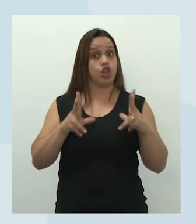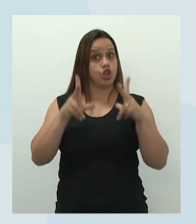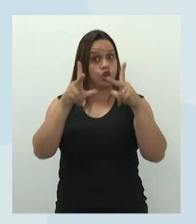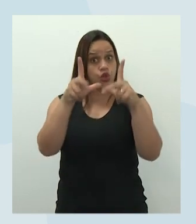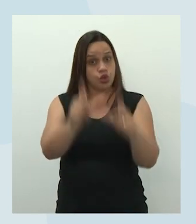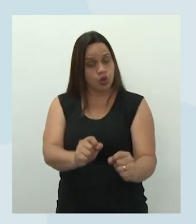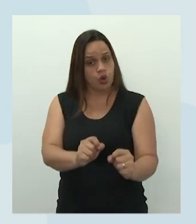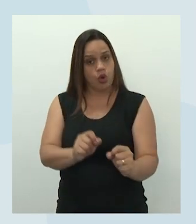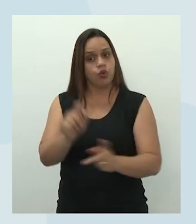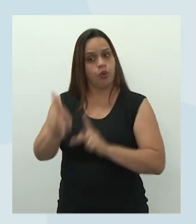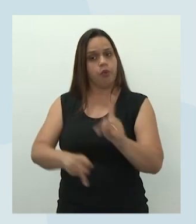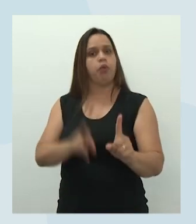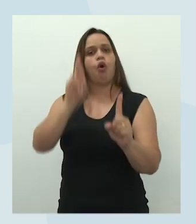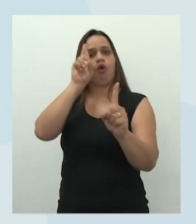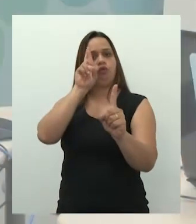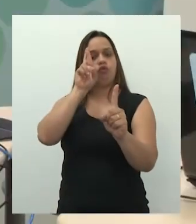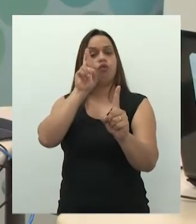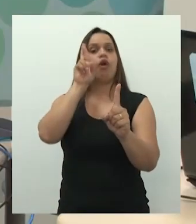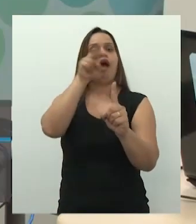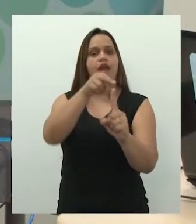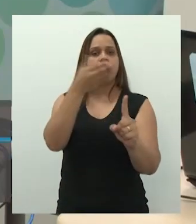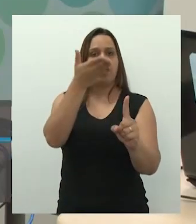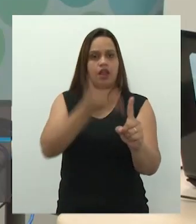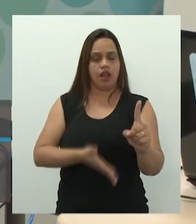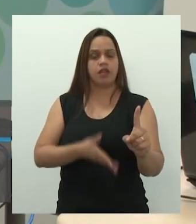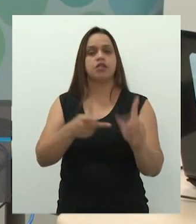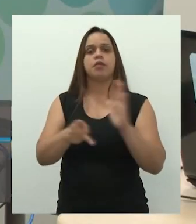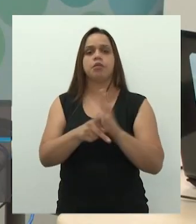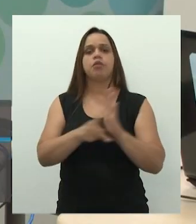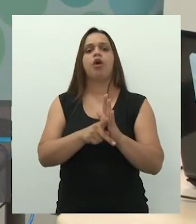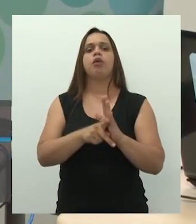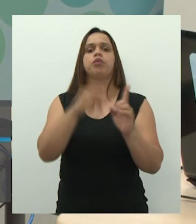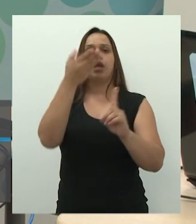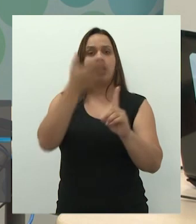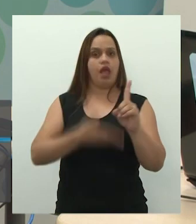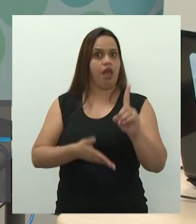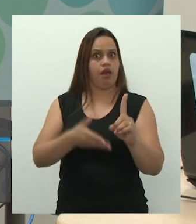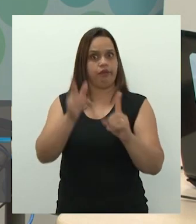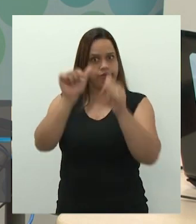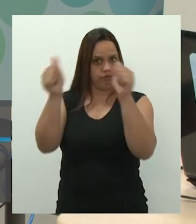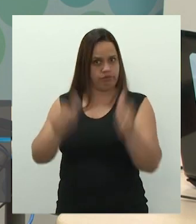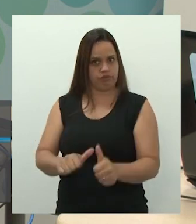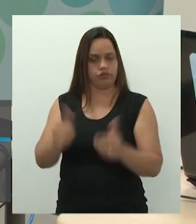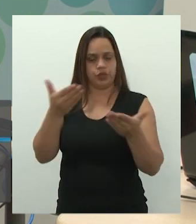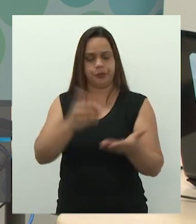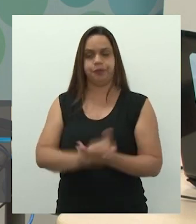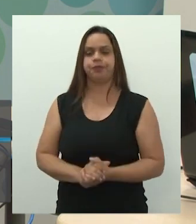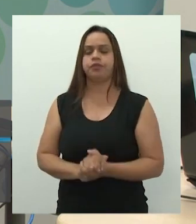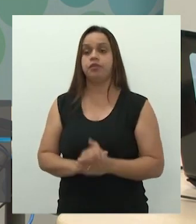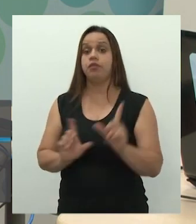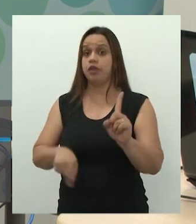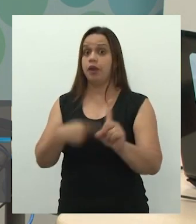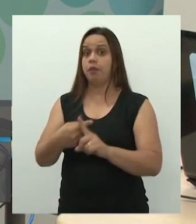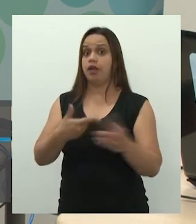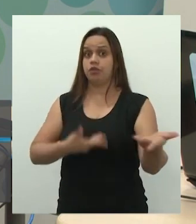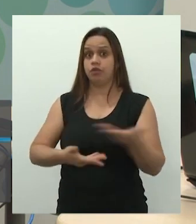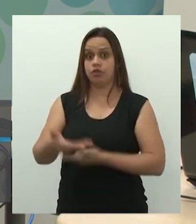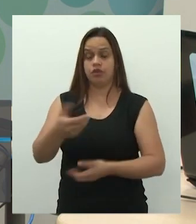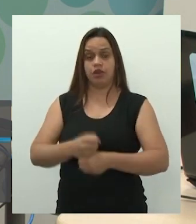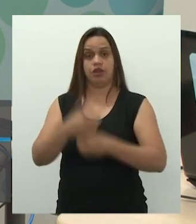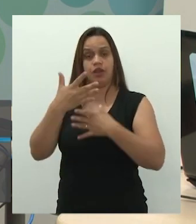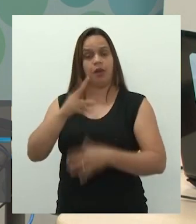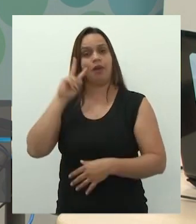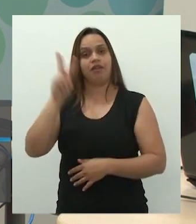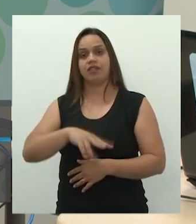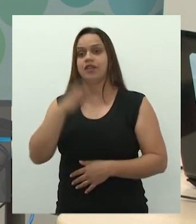e emergia como um líder político desta forma, certo? Vamos para mais um momento de interação para saber se vocês